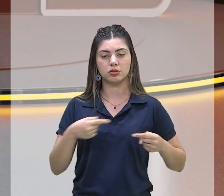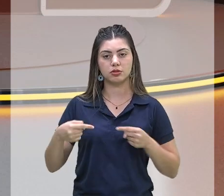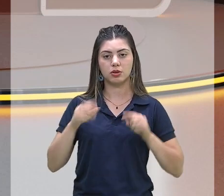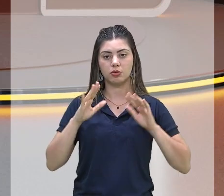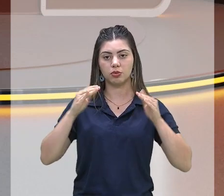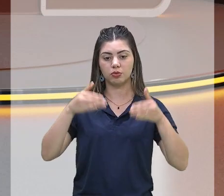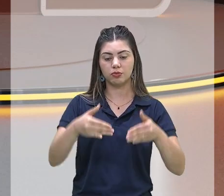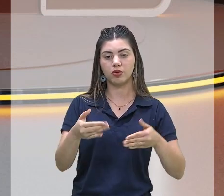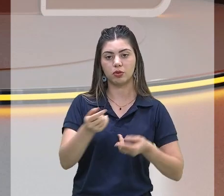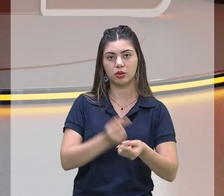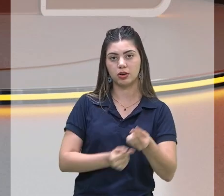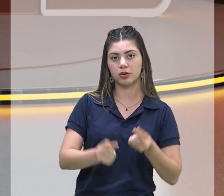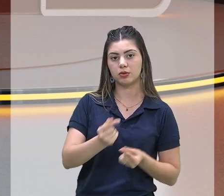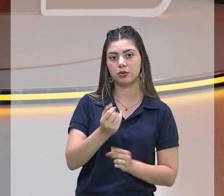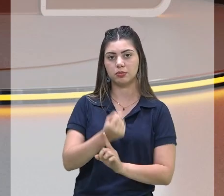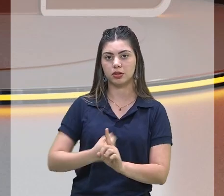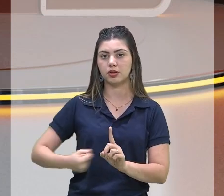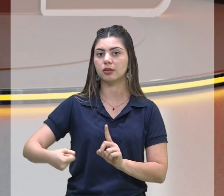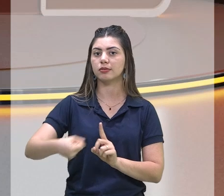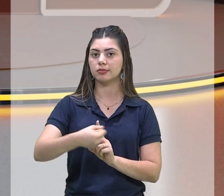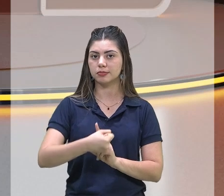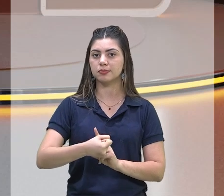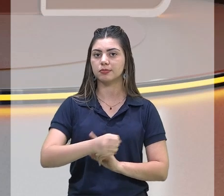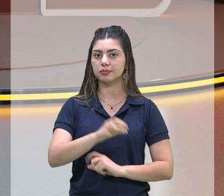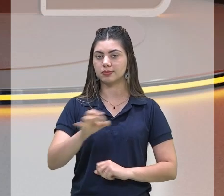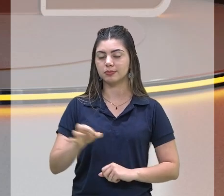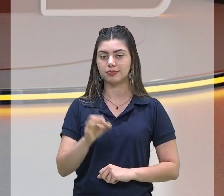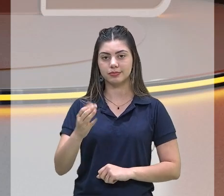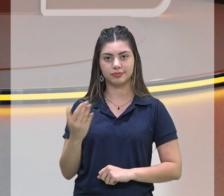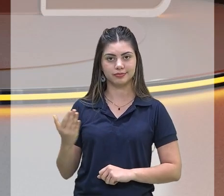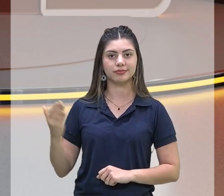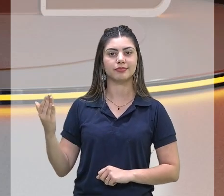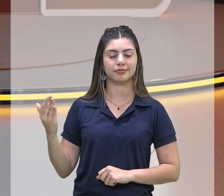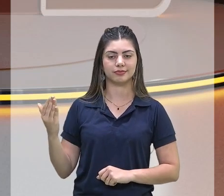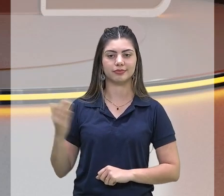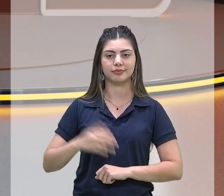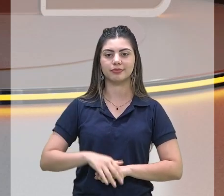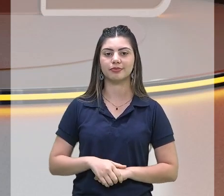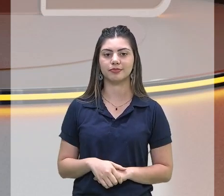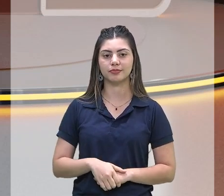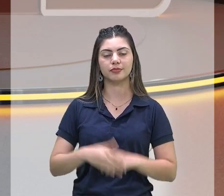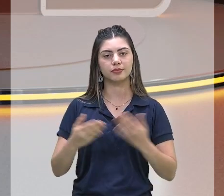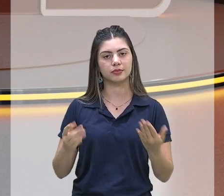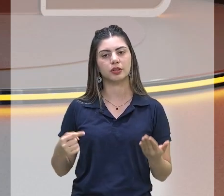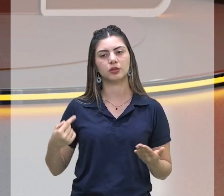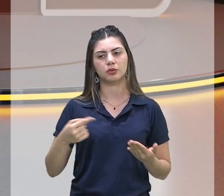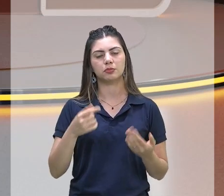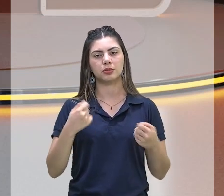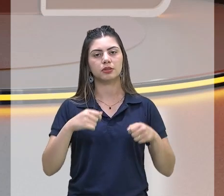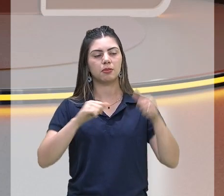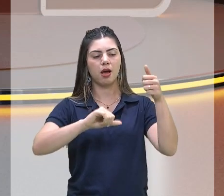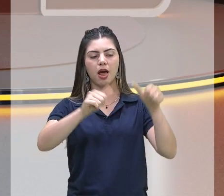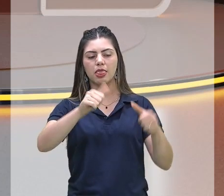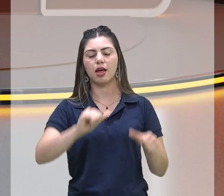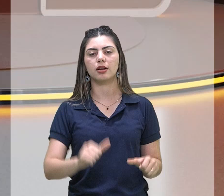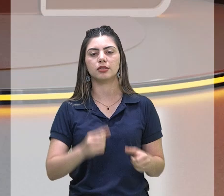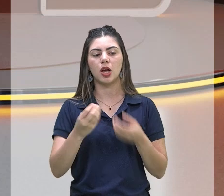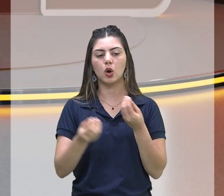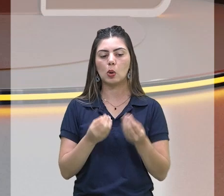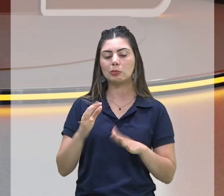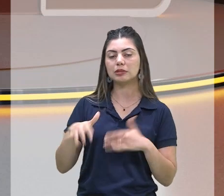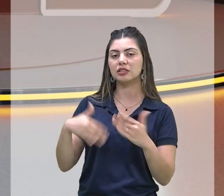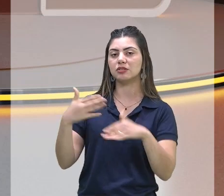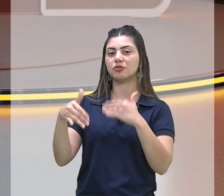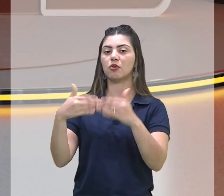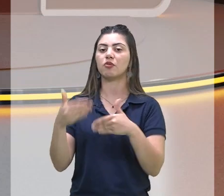parte econômica e também as políticas sociais, né, analisando também o